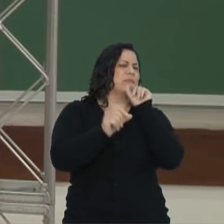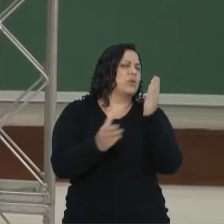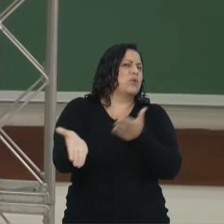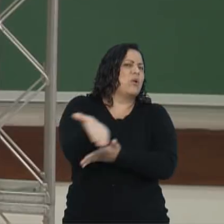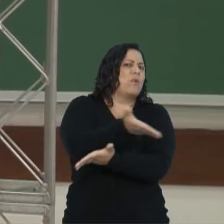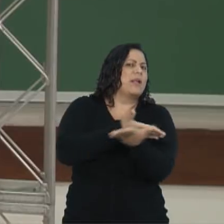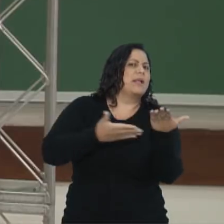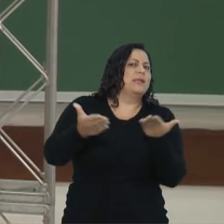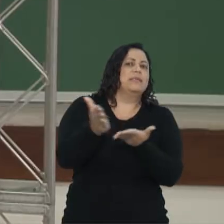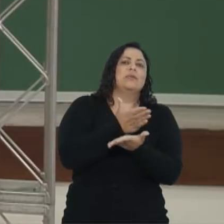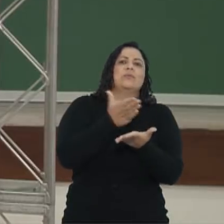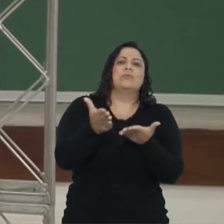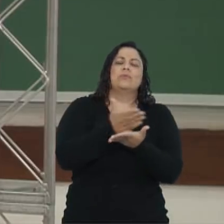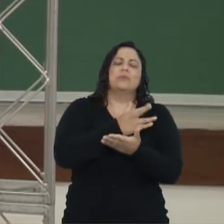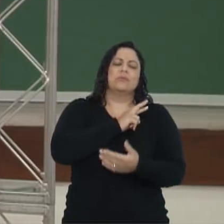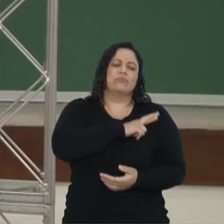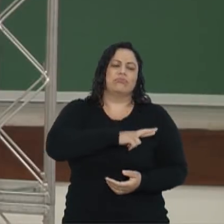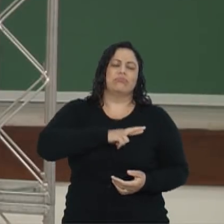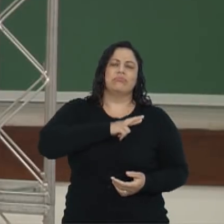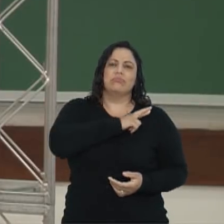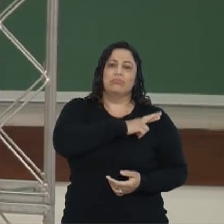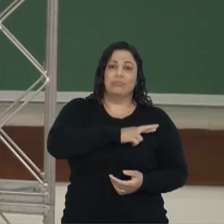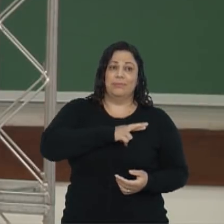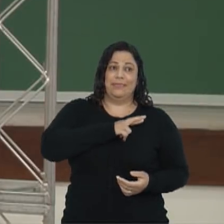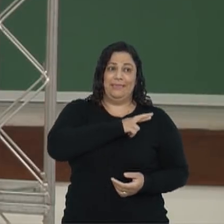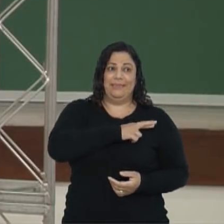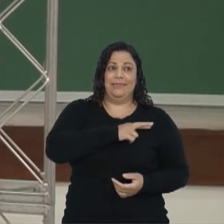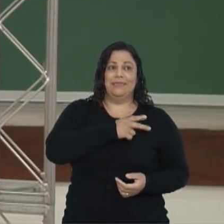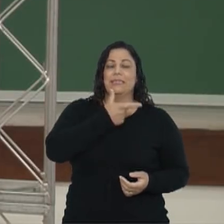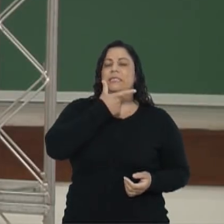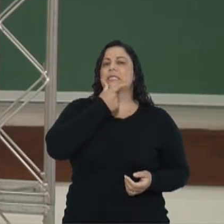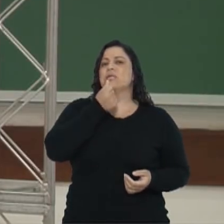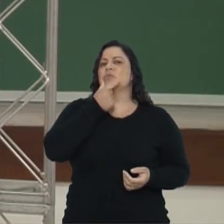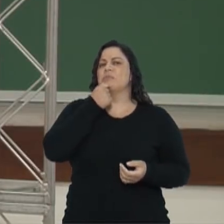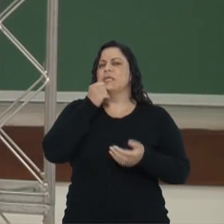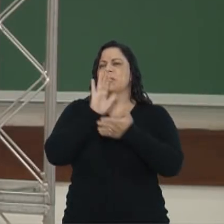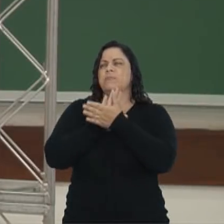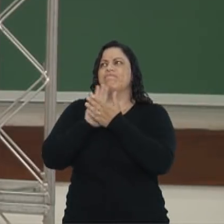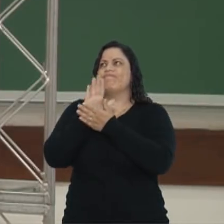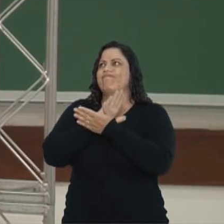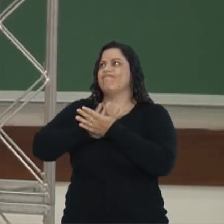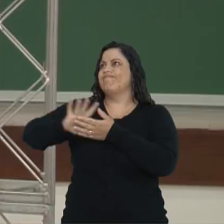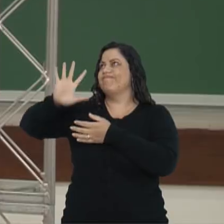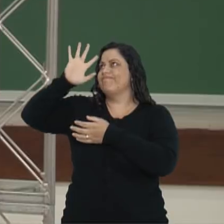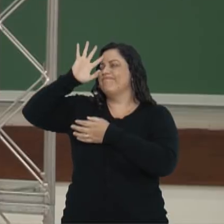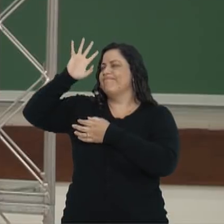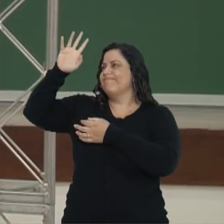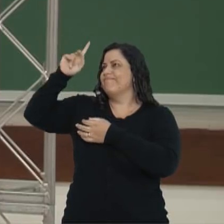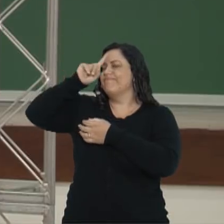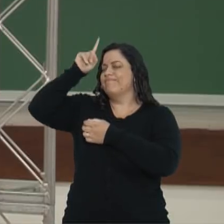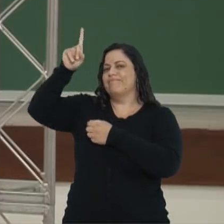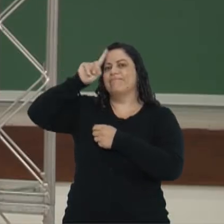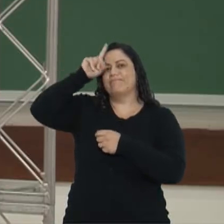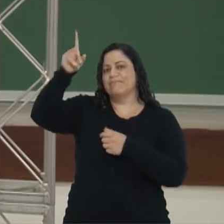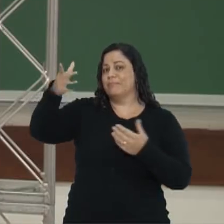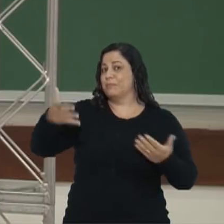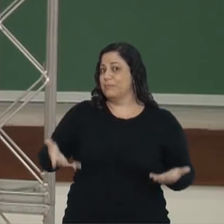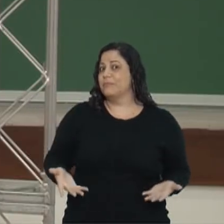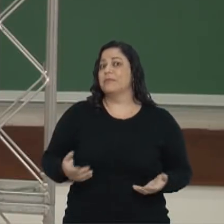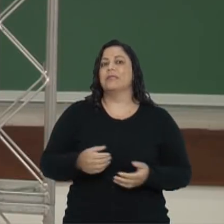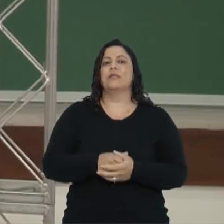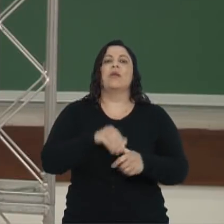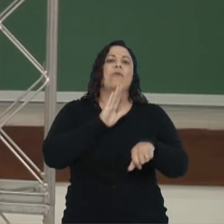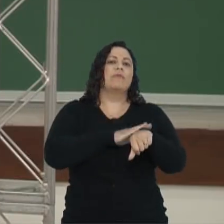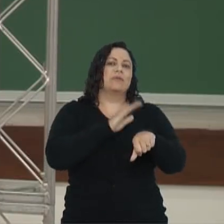desse livro com o romance O Menino Sem Imaginação? Né? Do Novaes, que você já viu fragmentos nas aulas? Vou dar um tempo e a